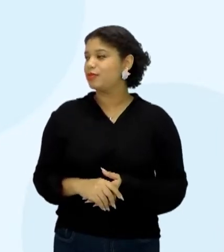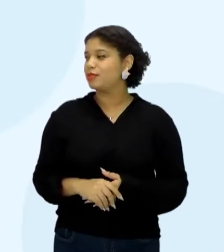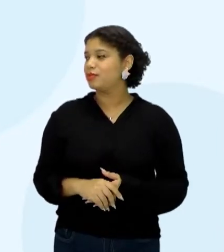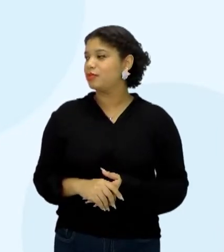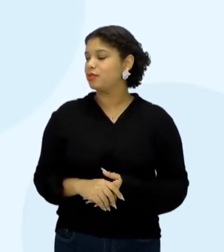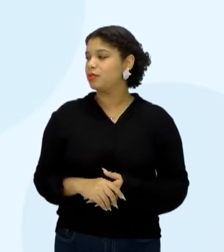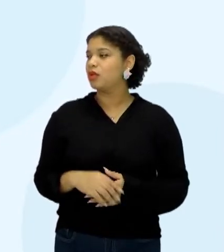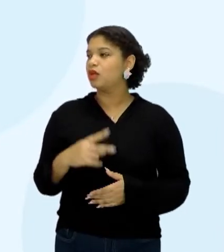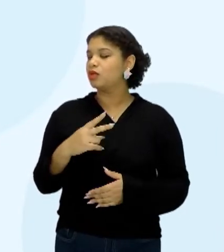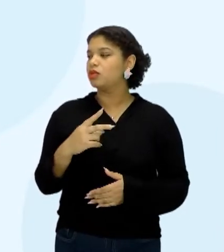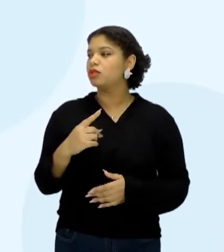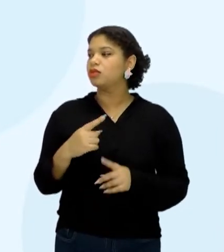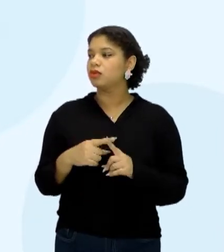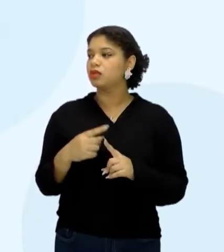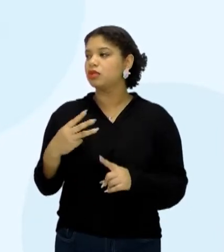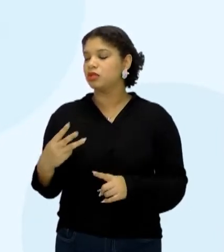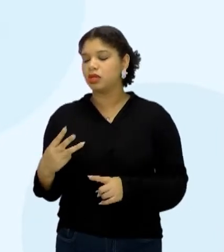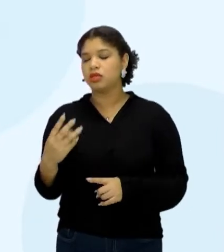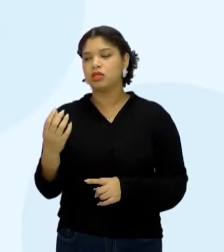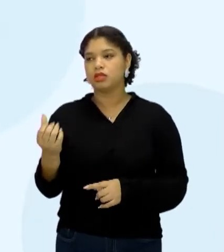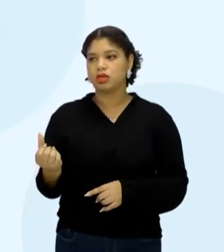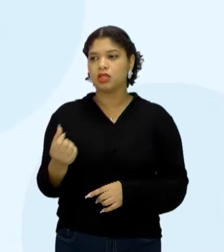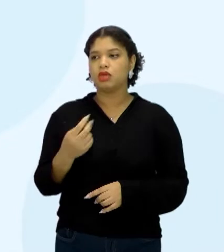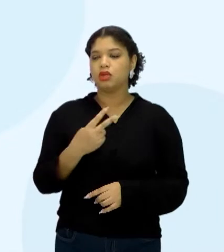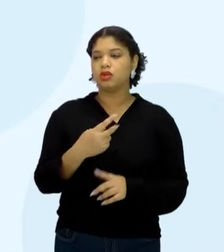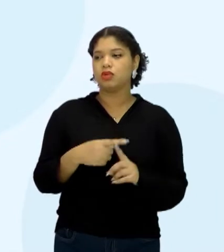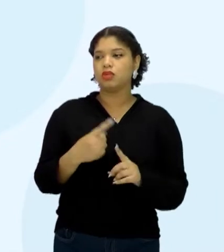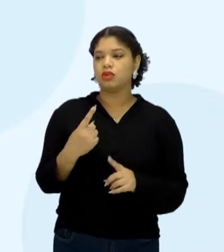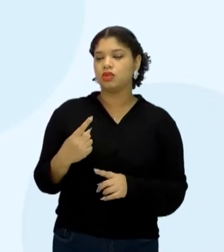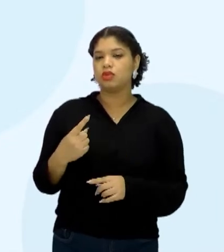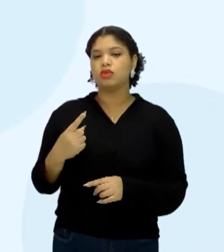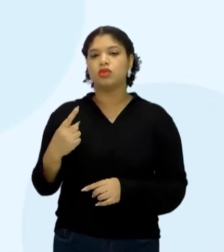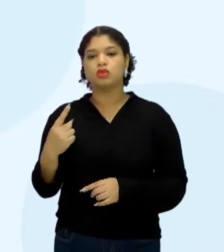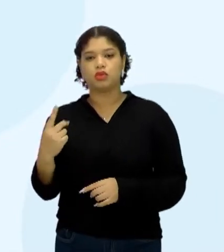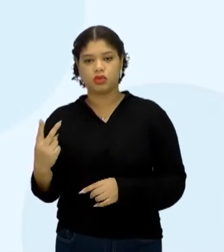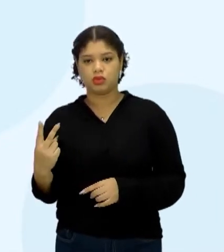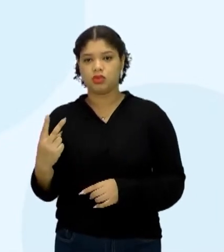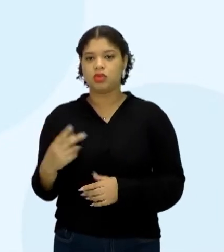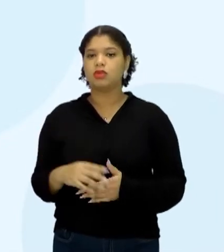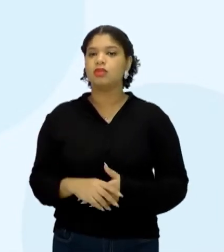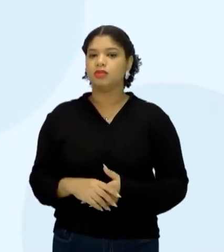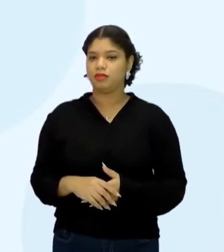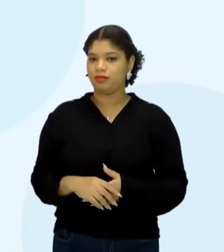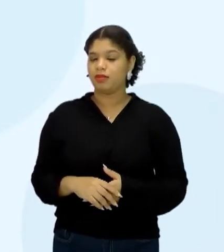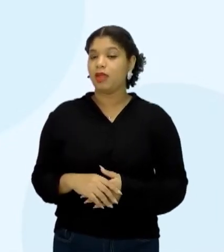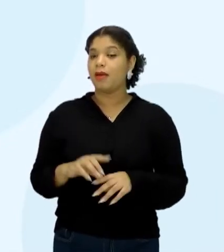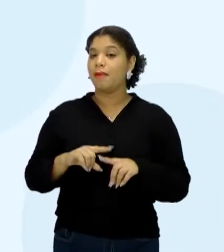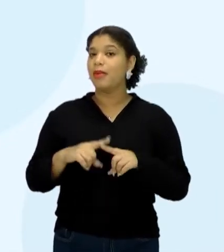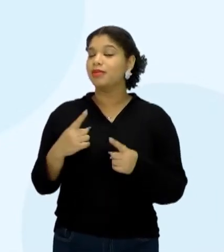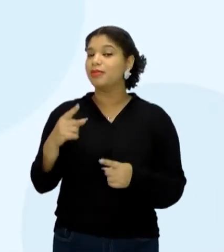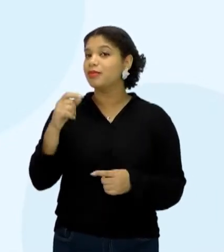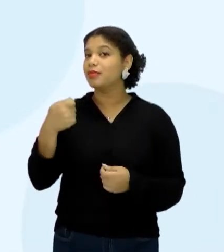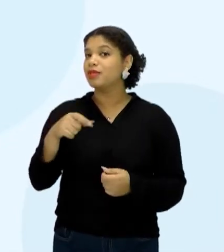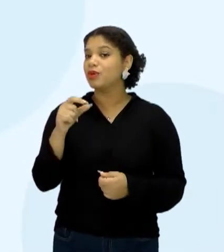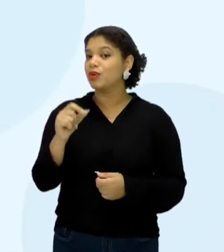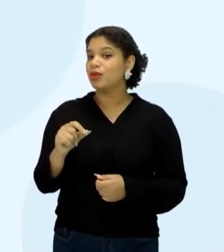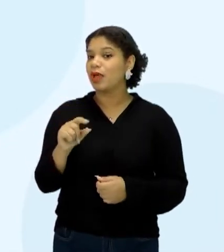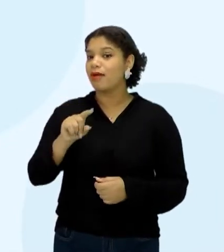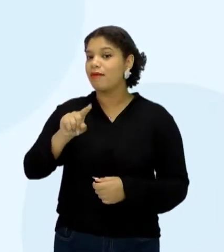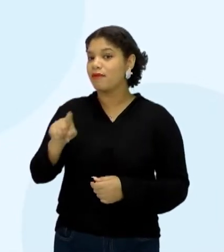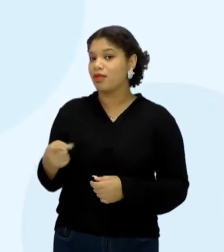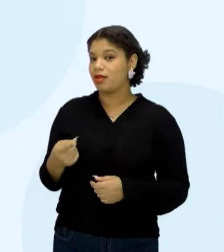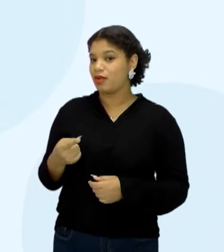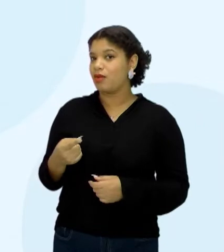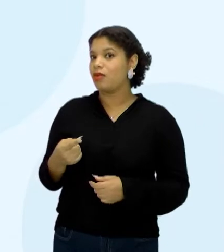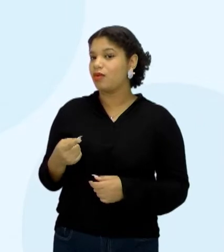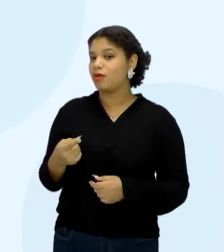6. 2 vezes 1, 2. Tá. Daria 2.600, porém... Tem uma casa decimal aqui, ó, um número depois da vírgula. Então, tem que ter uma casa decimal.